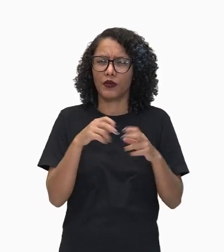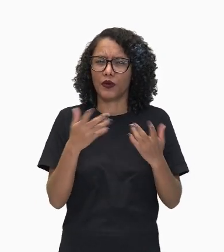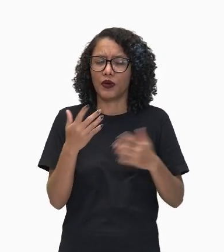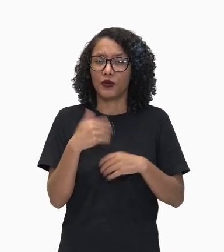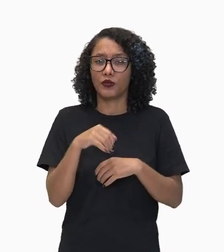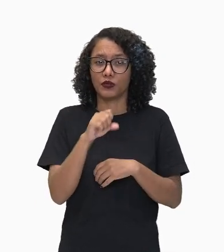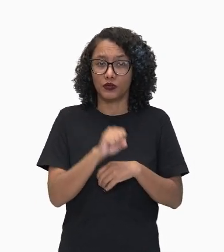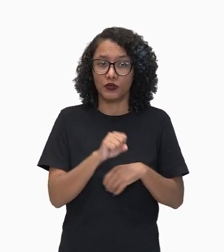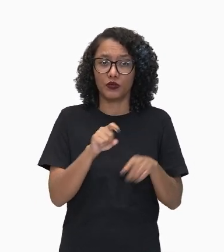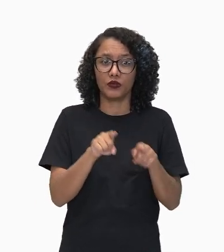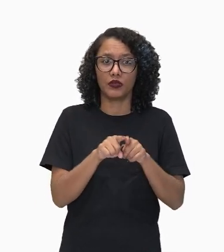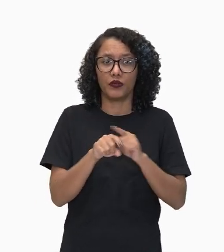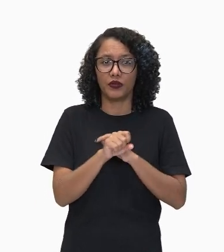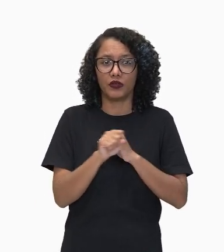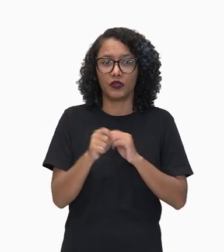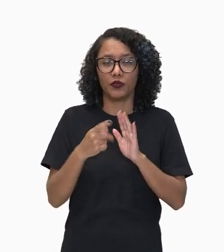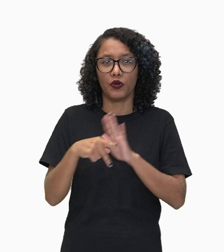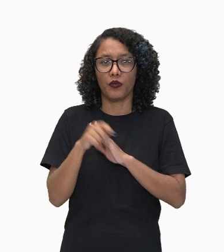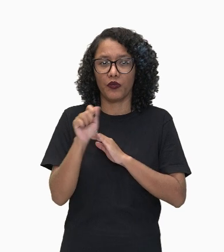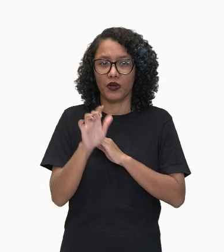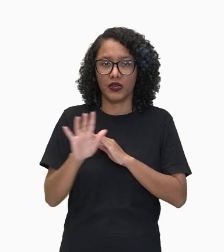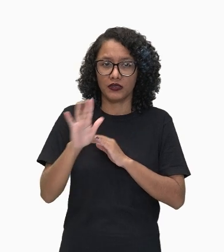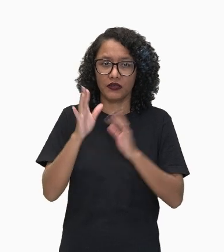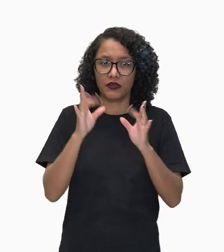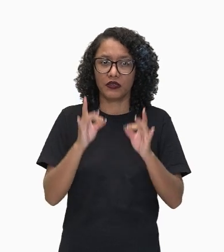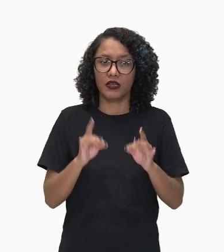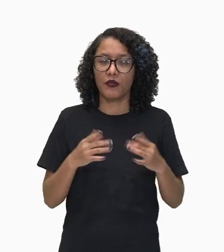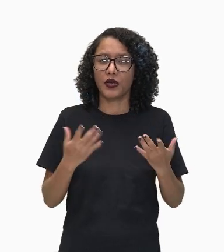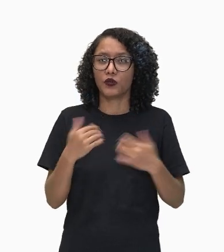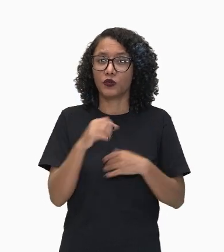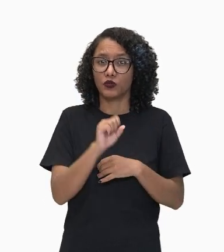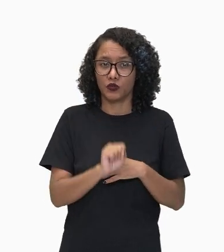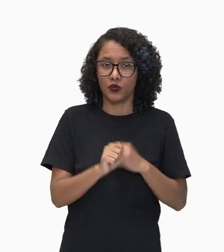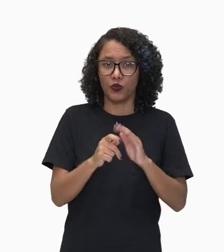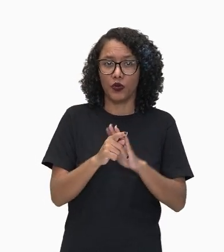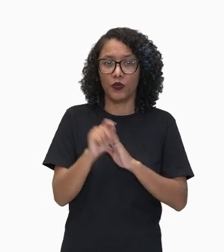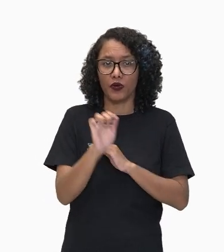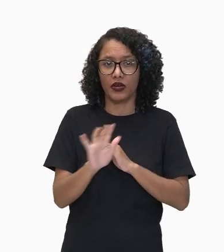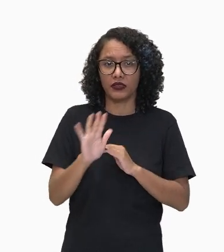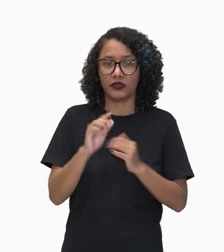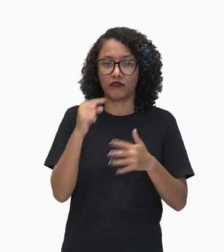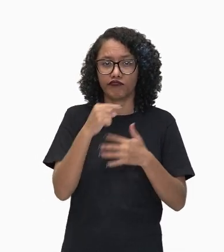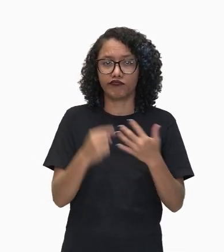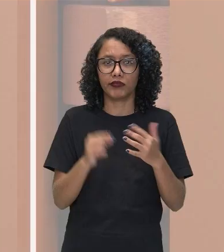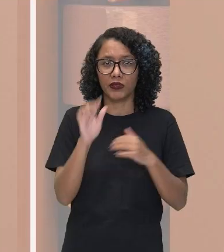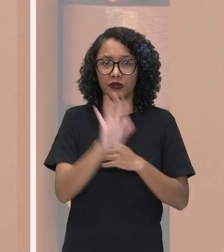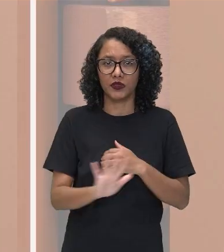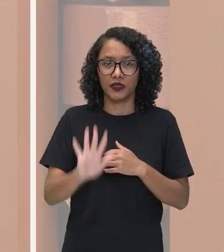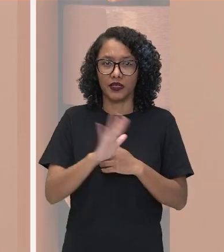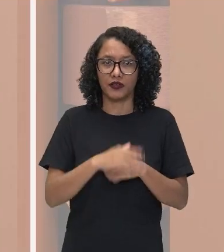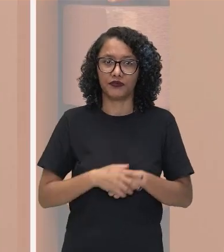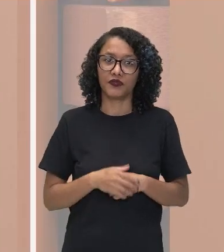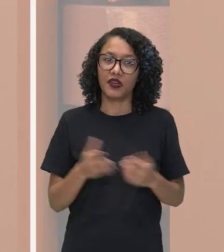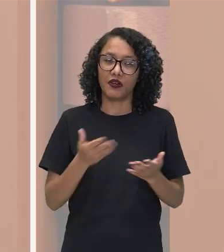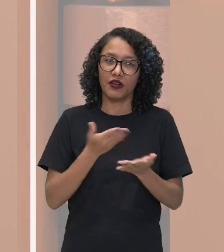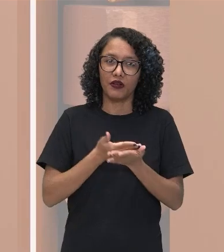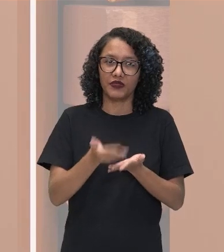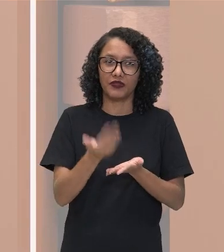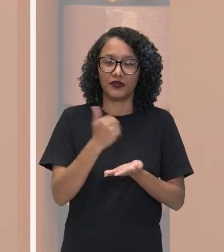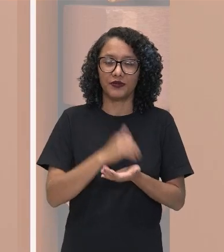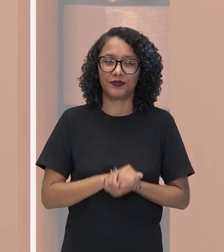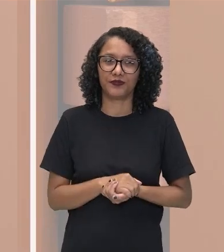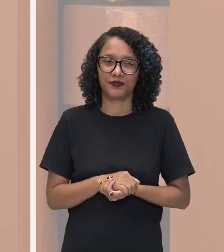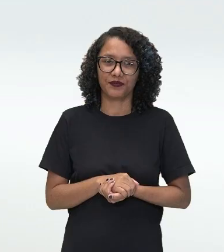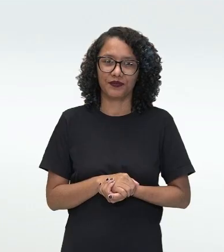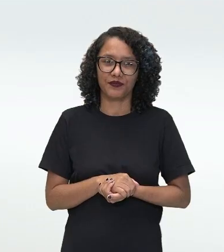de conhecimento é o Sul e o Sudeste Asiático, com o detalhamento Sul da Ásia, os aspectos gerais. Então, vamos lá dar início